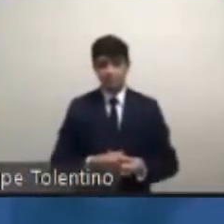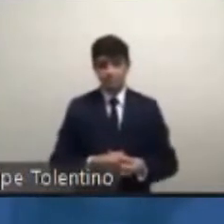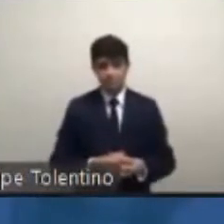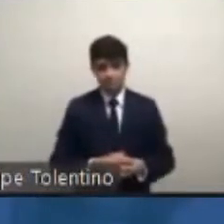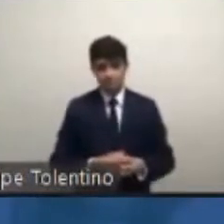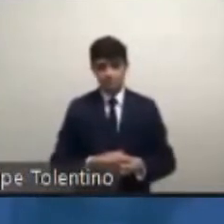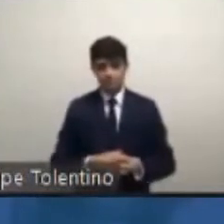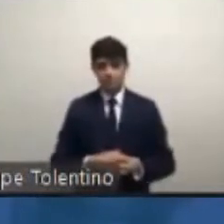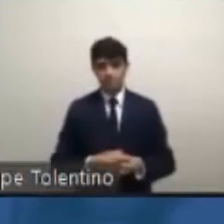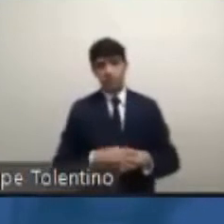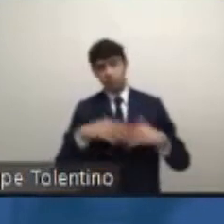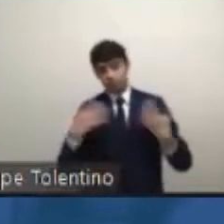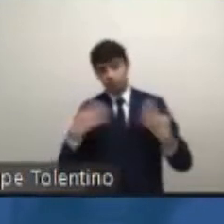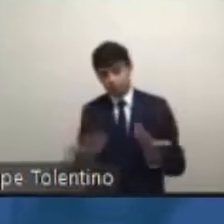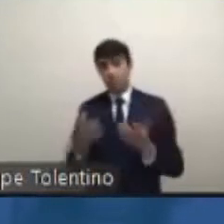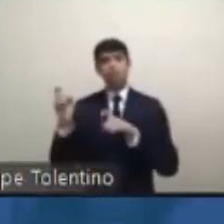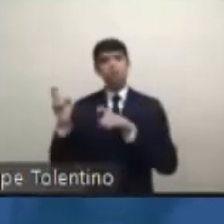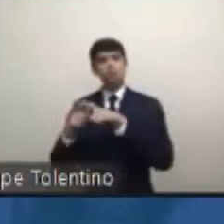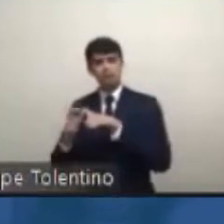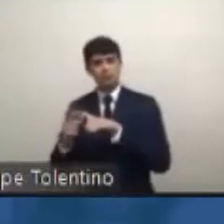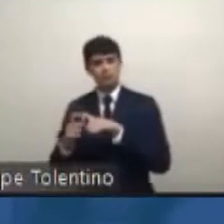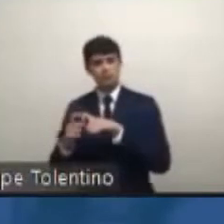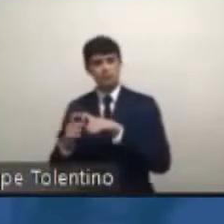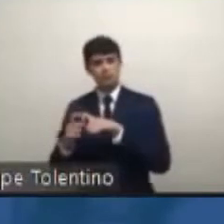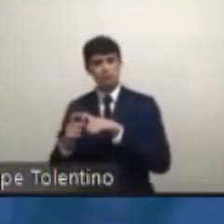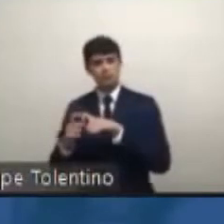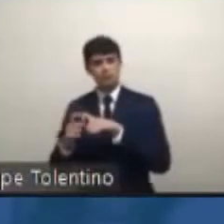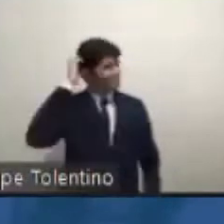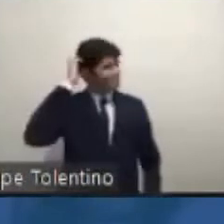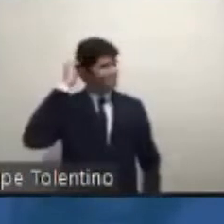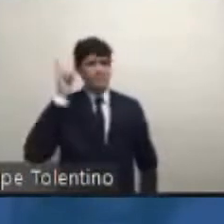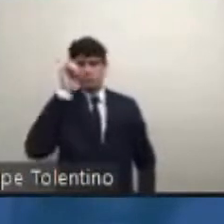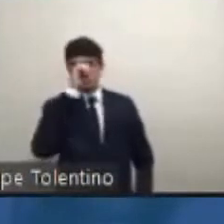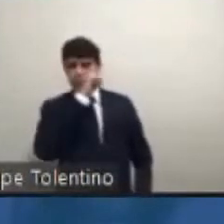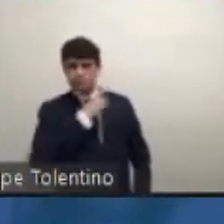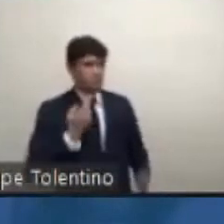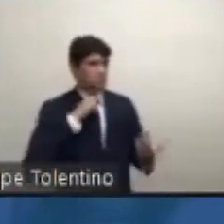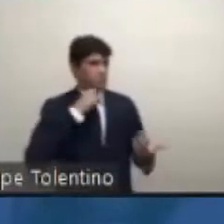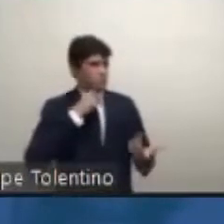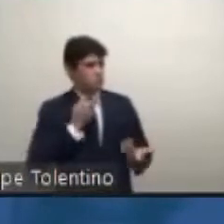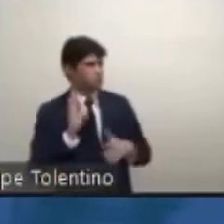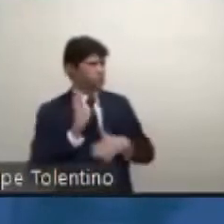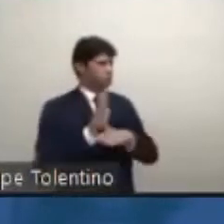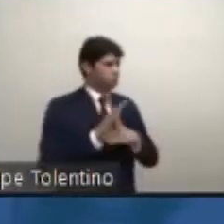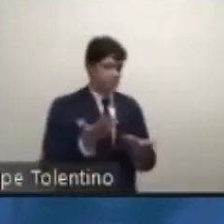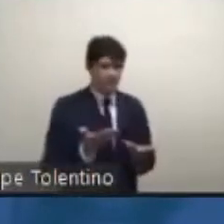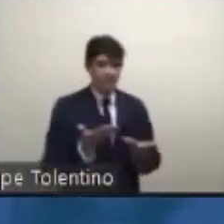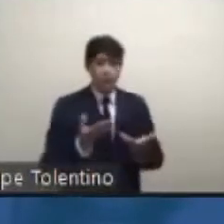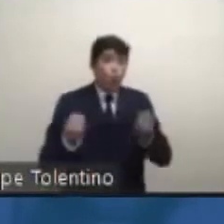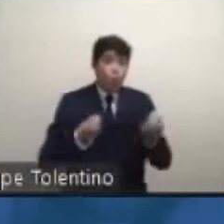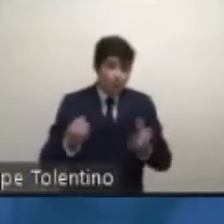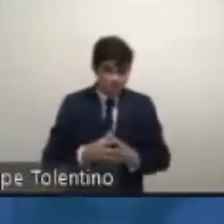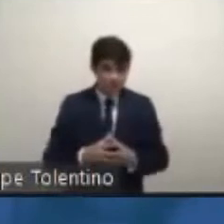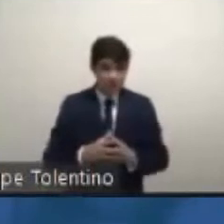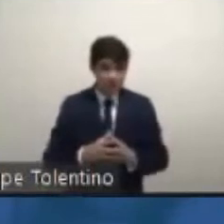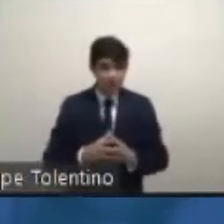à sua técnica, ao seu conhecimento, de tratar o paciente de acordo com a restrição que o paciente estabeleceu, ele pode utilizar-se daquilo que está previsto